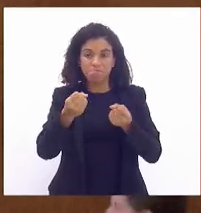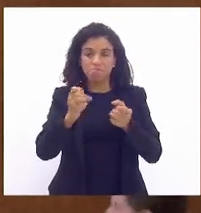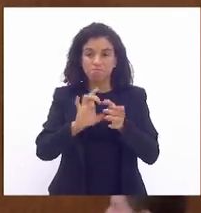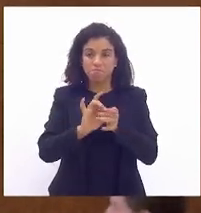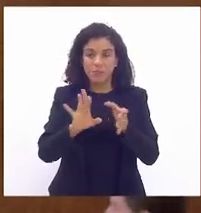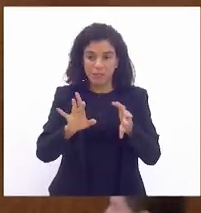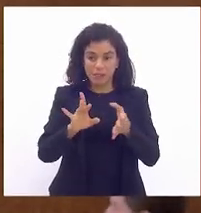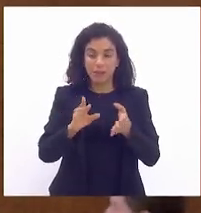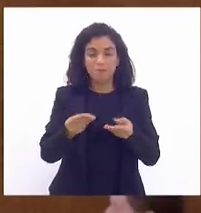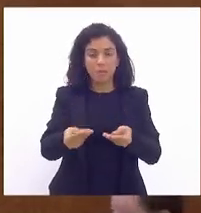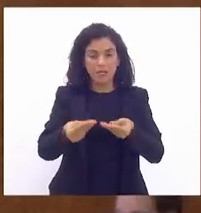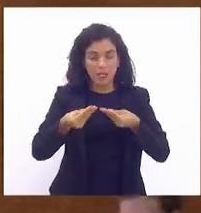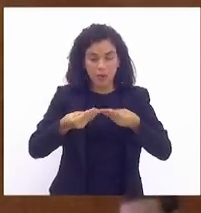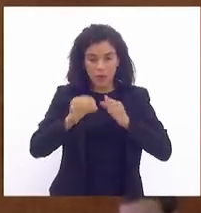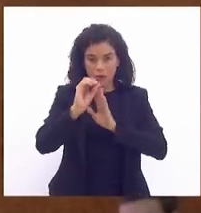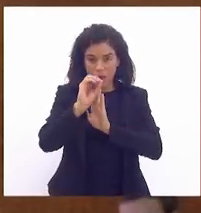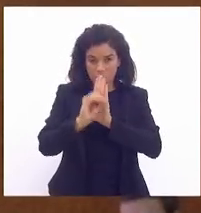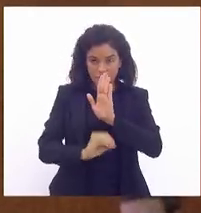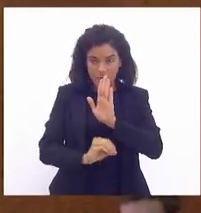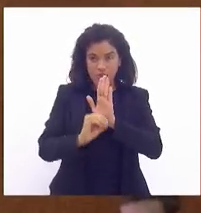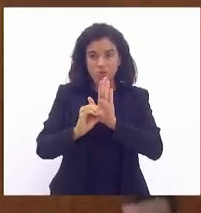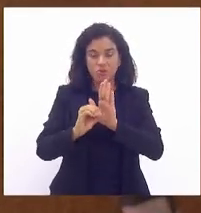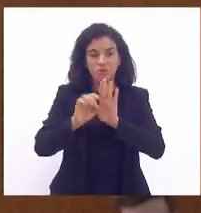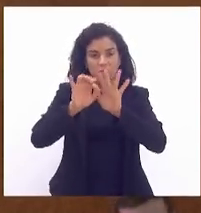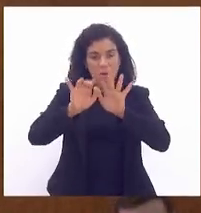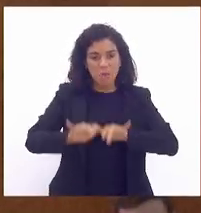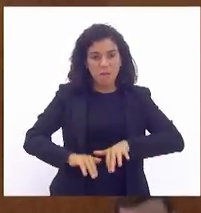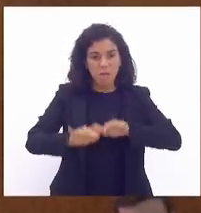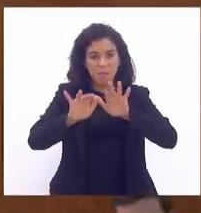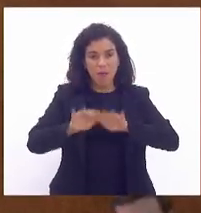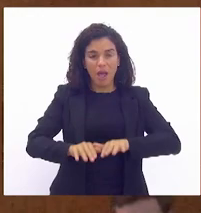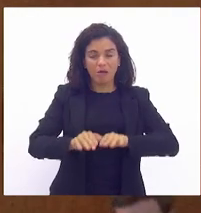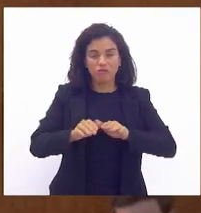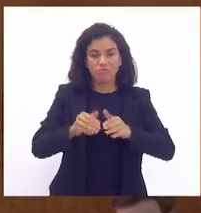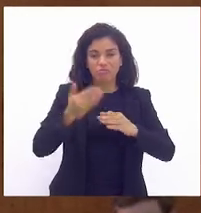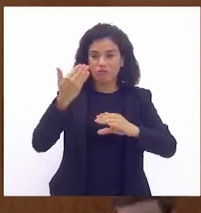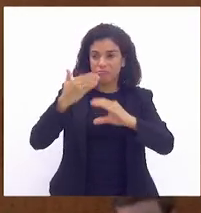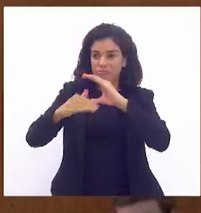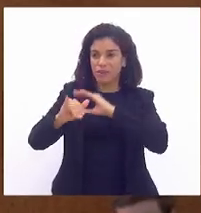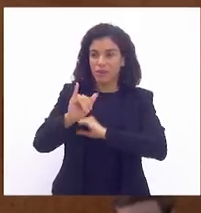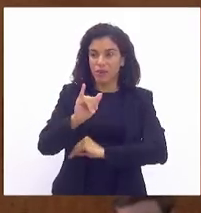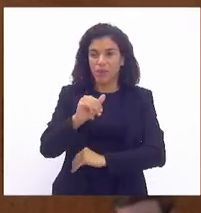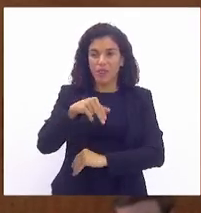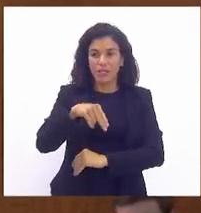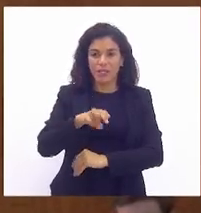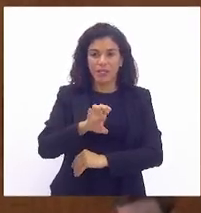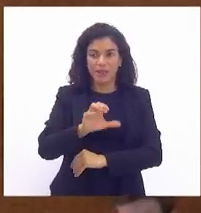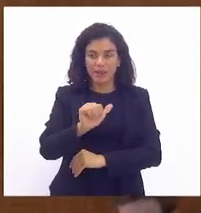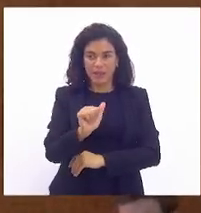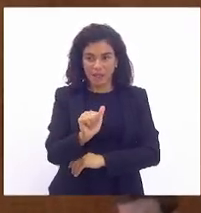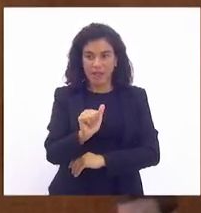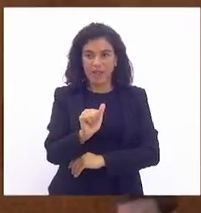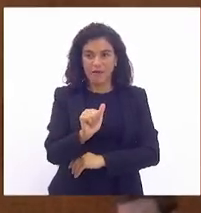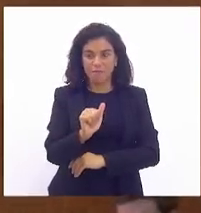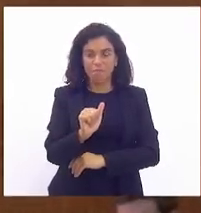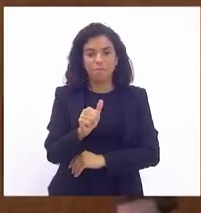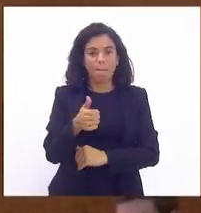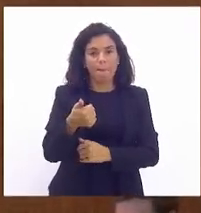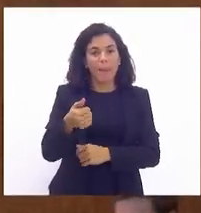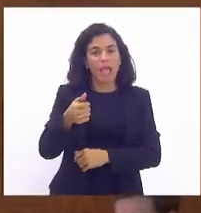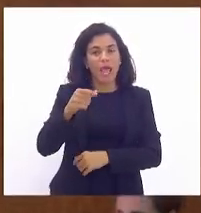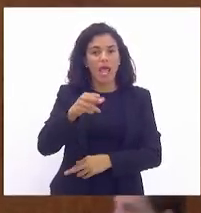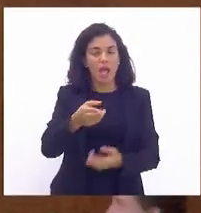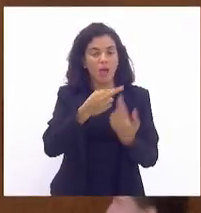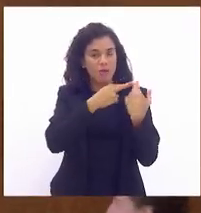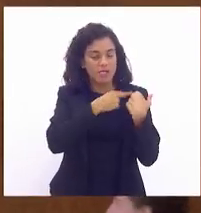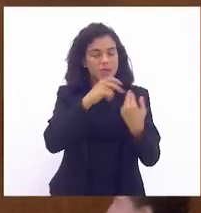me passar o ofício que você fez ao INEA, eu vou reiterar e eles têm que responder. É obrigação deles responder à população.